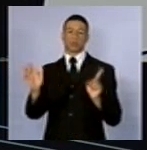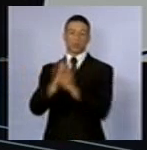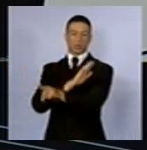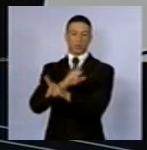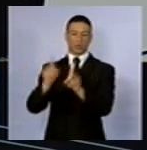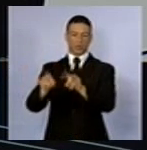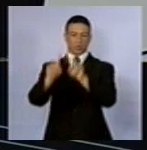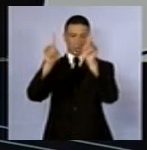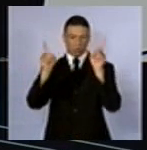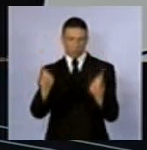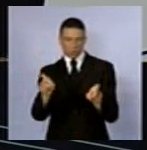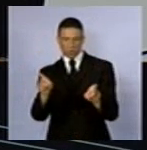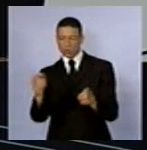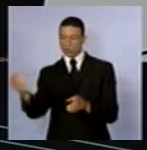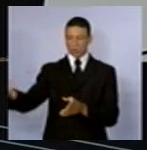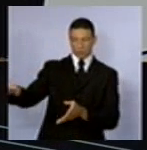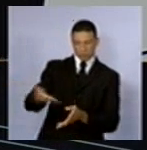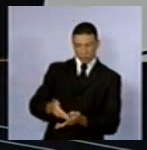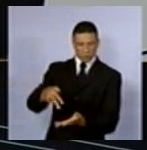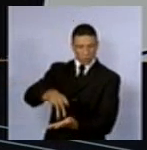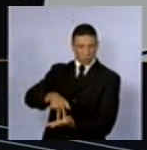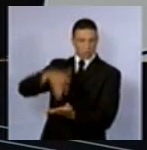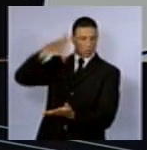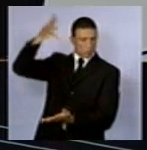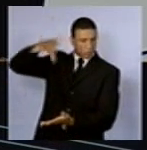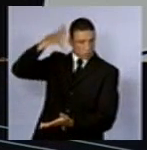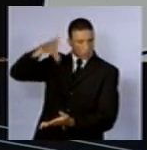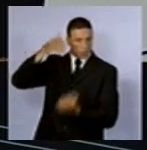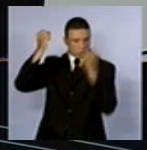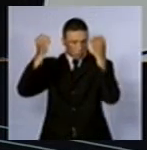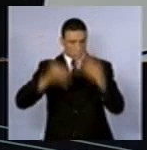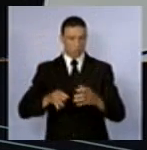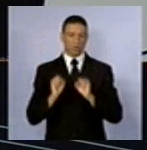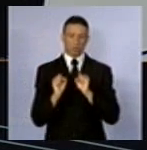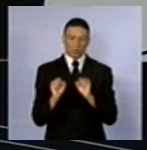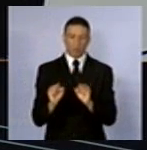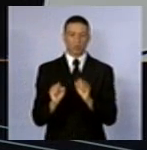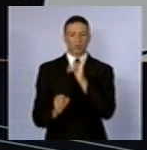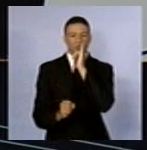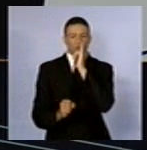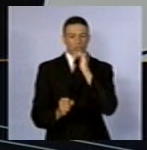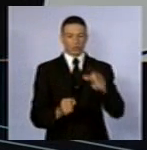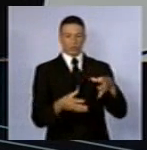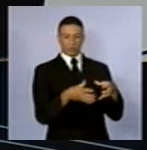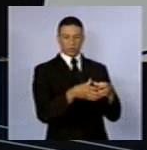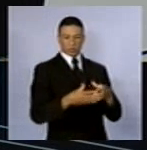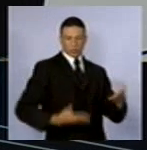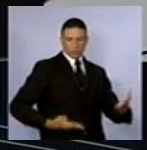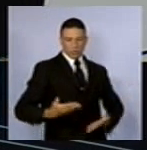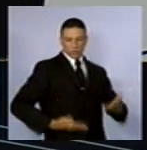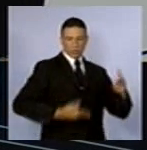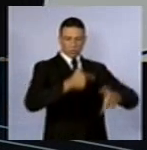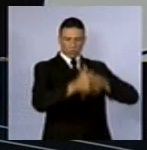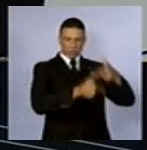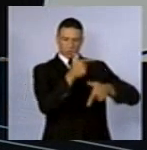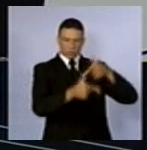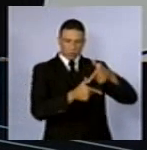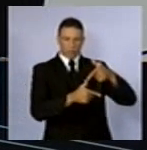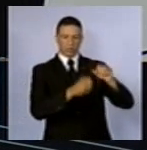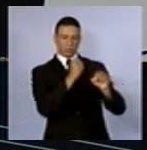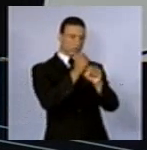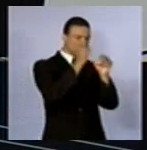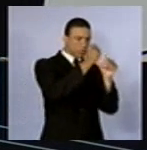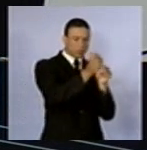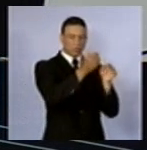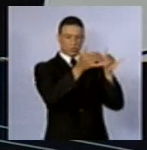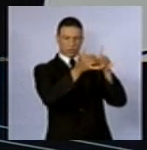até para os próximos palestrantes se existe algum estudo específico em relação à população ocupacional que convive mais diretamente com